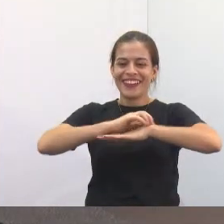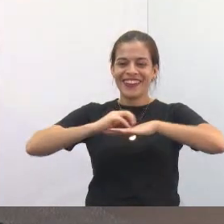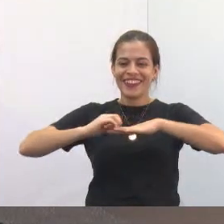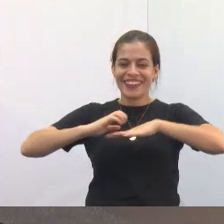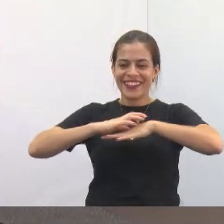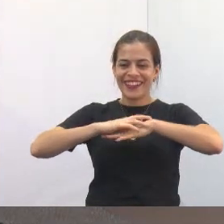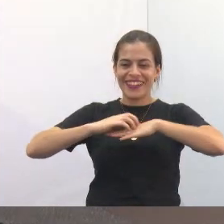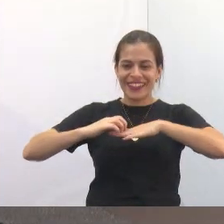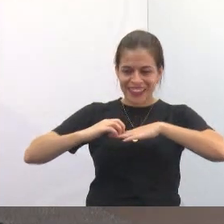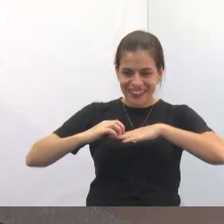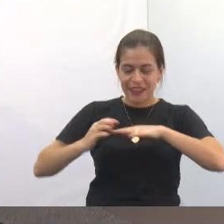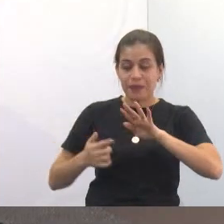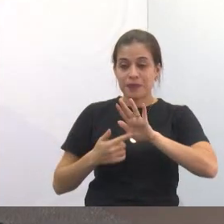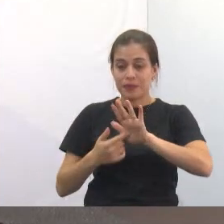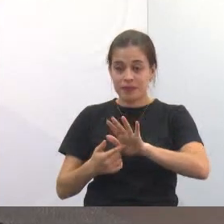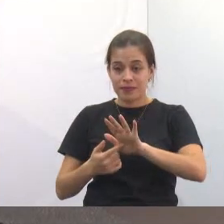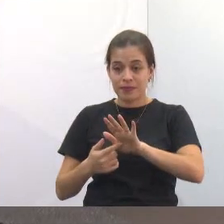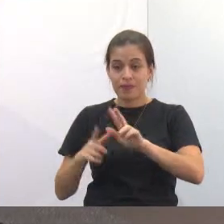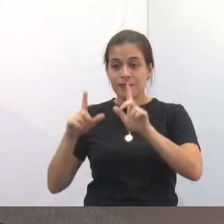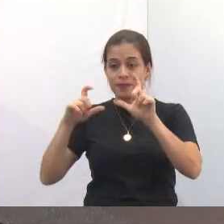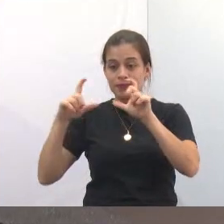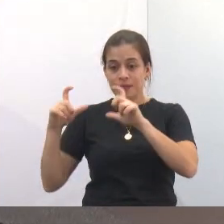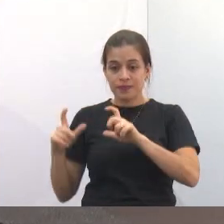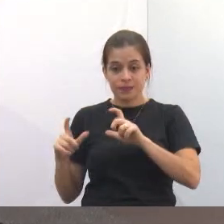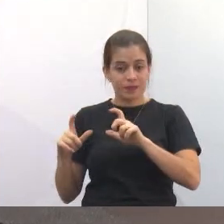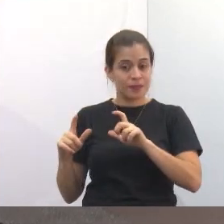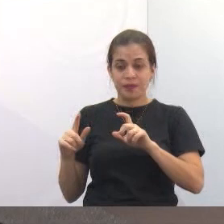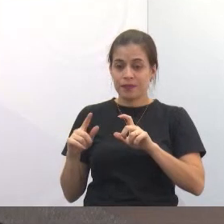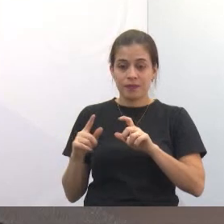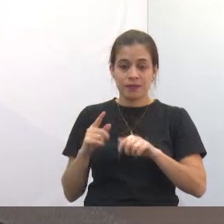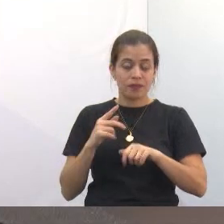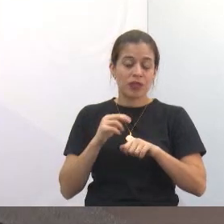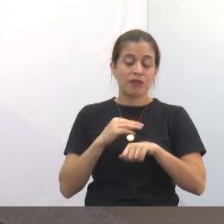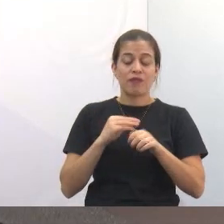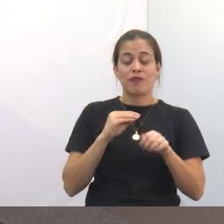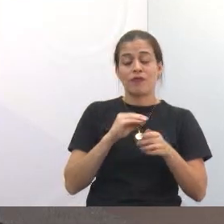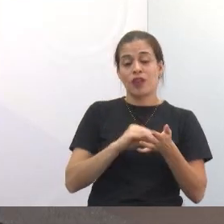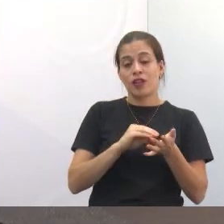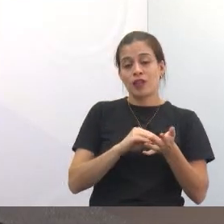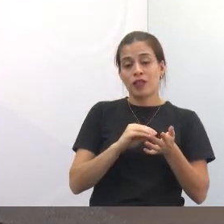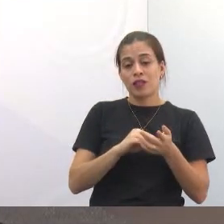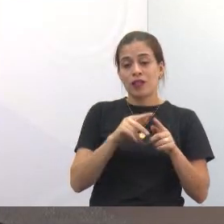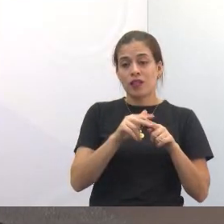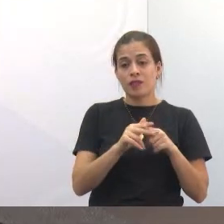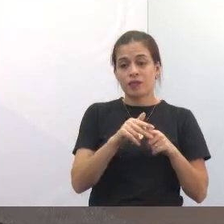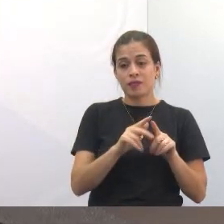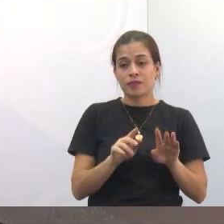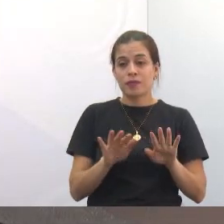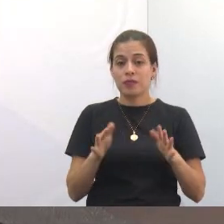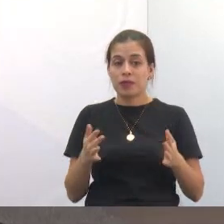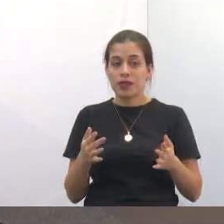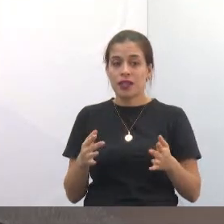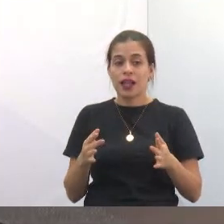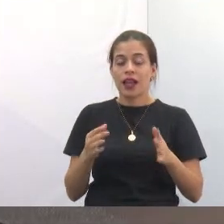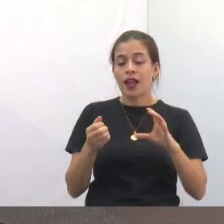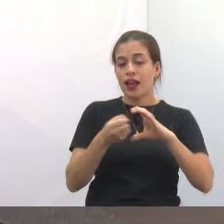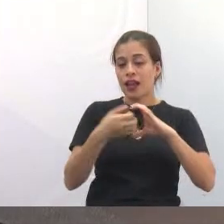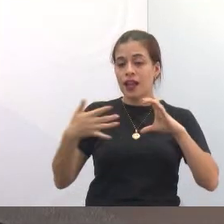e enviadas não é devido à falta de manutenção, e sim são características do